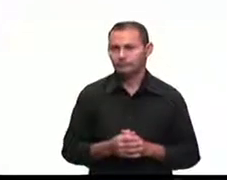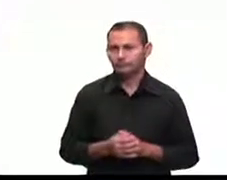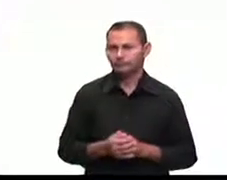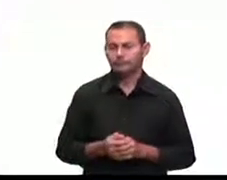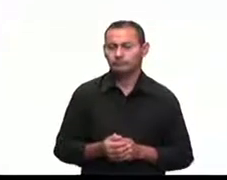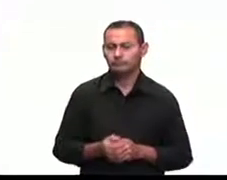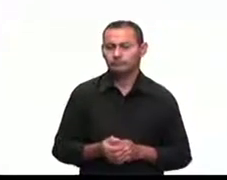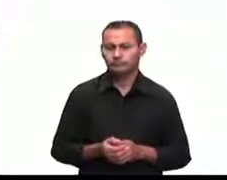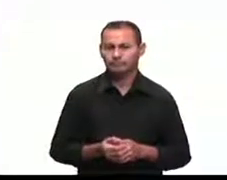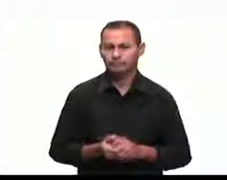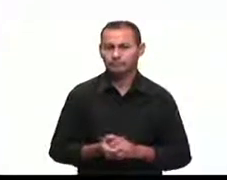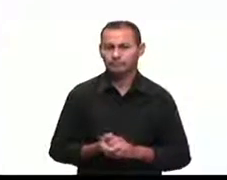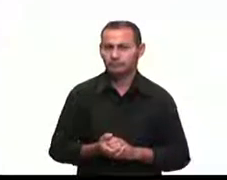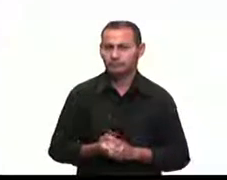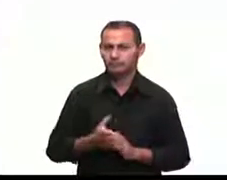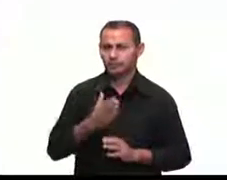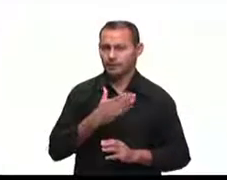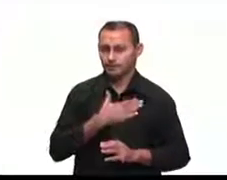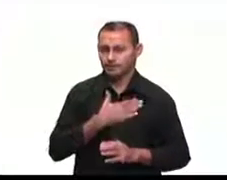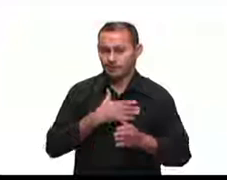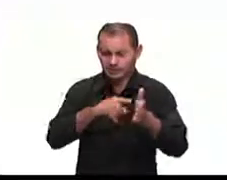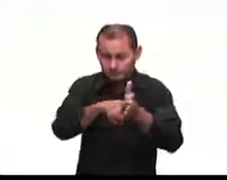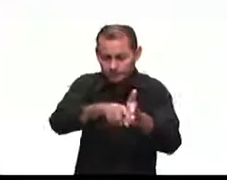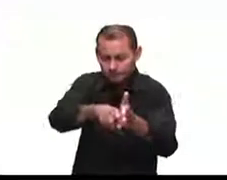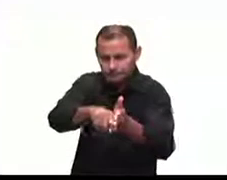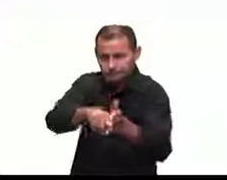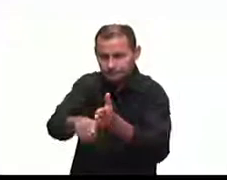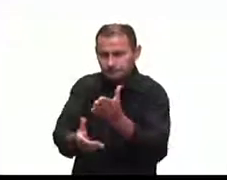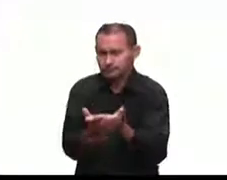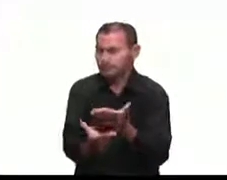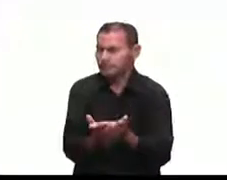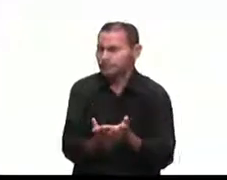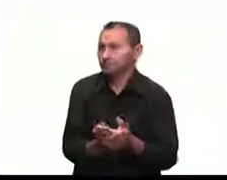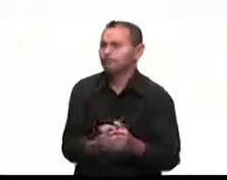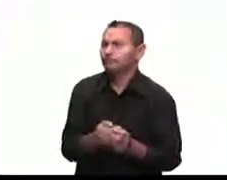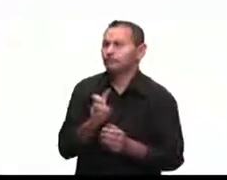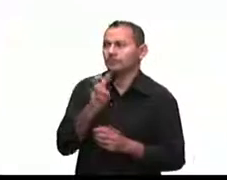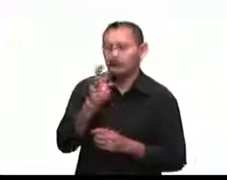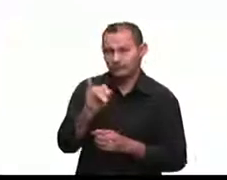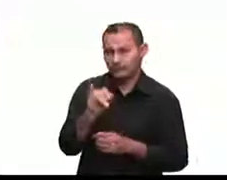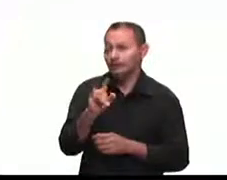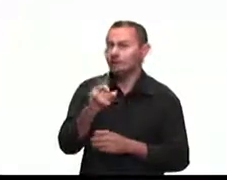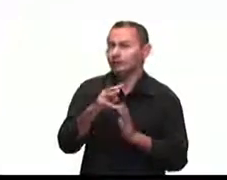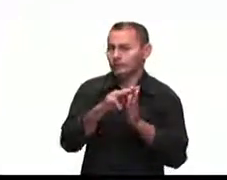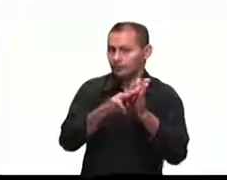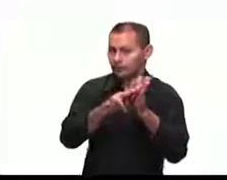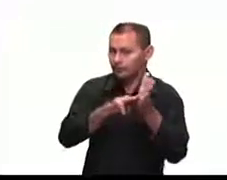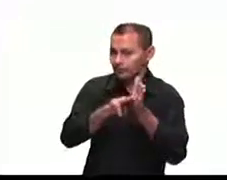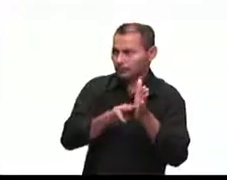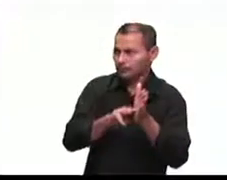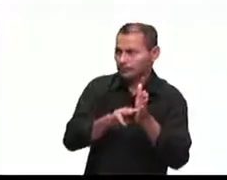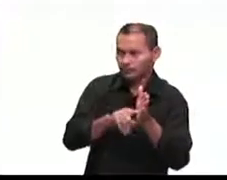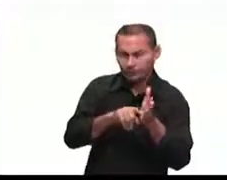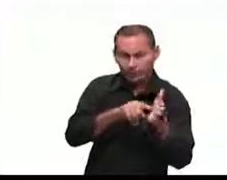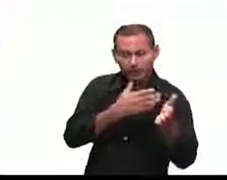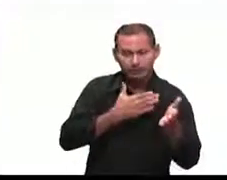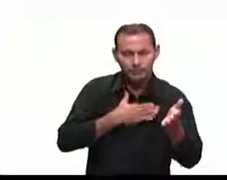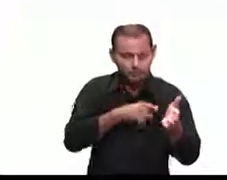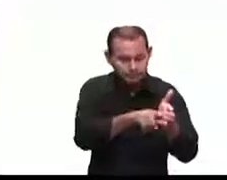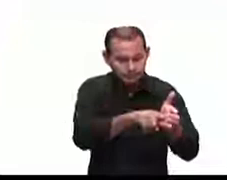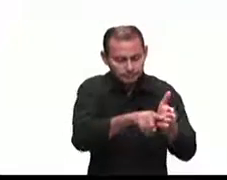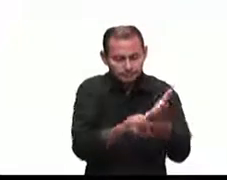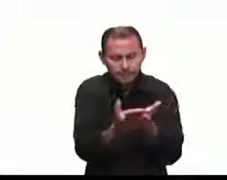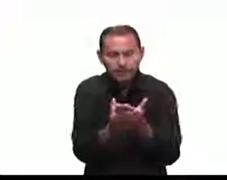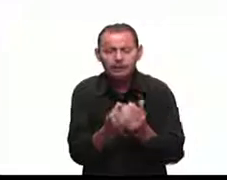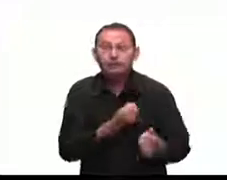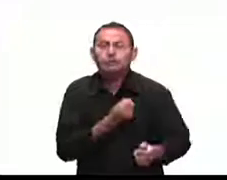que a minha pesquisa, ela vai ser uma pesquisa